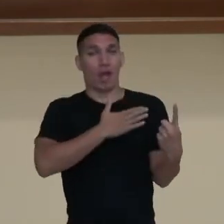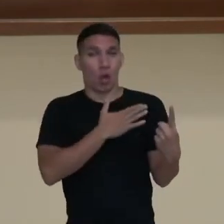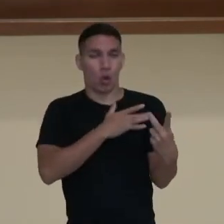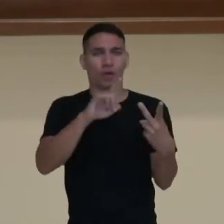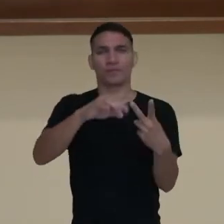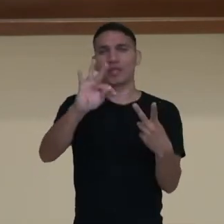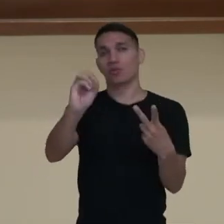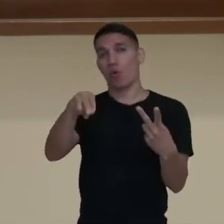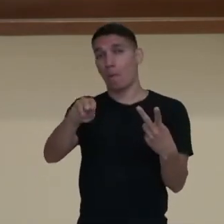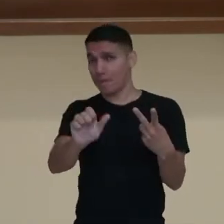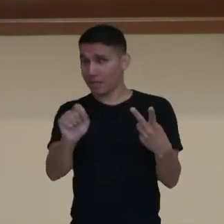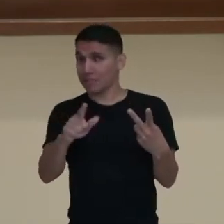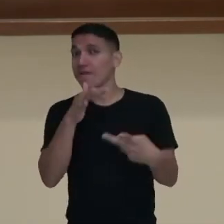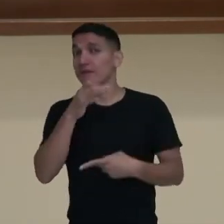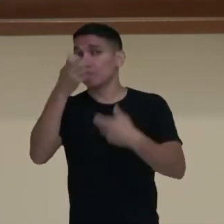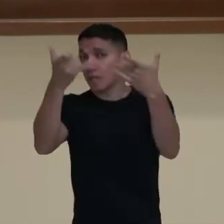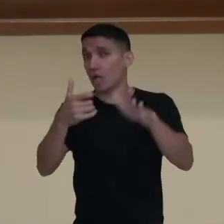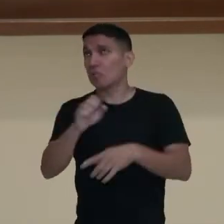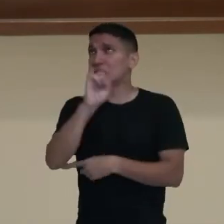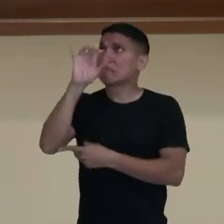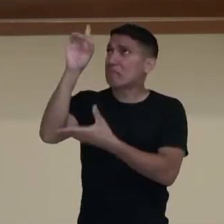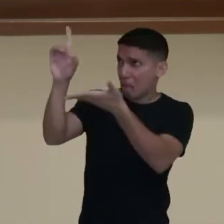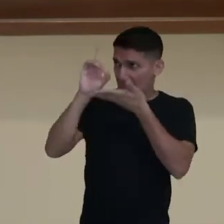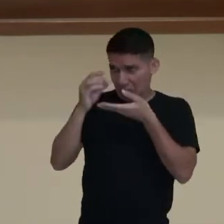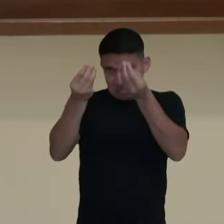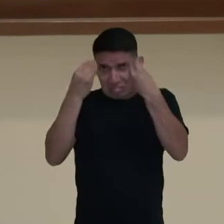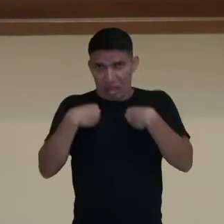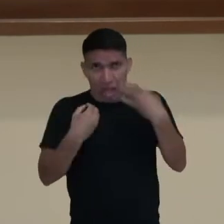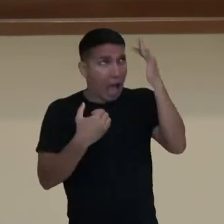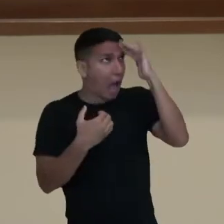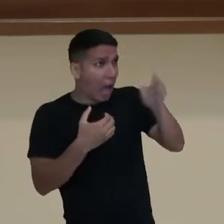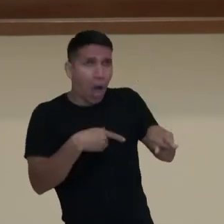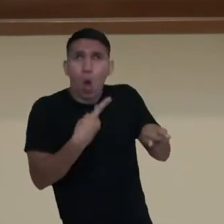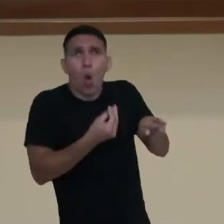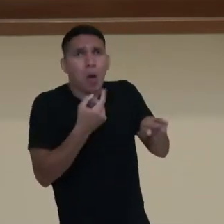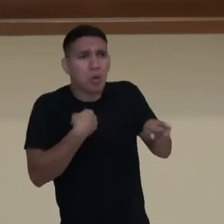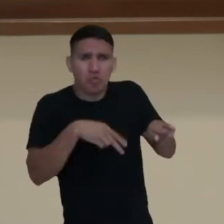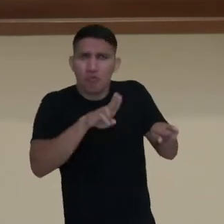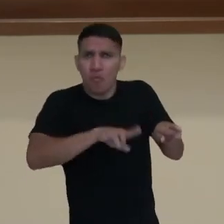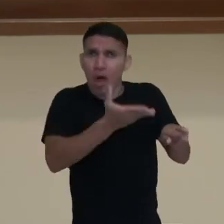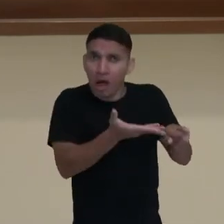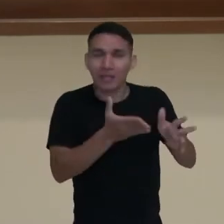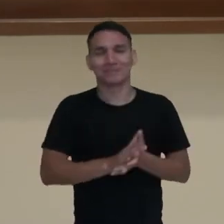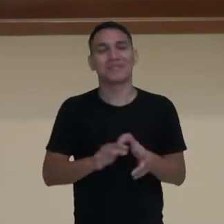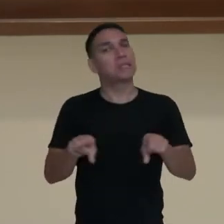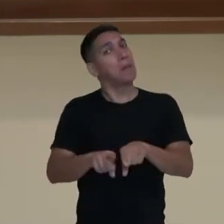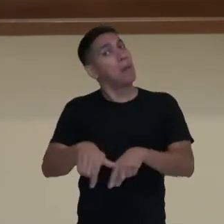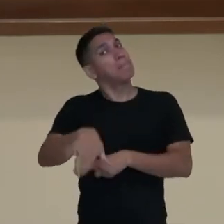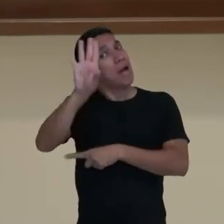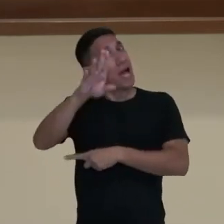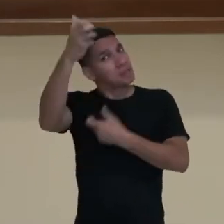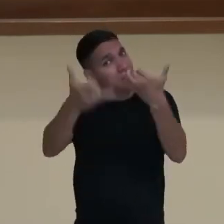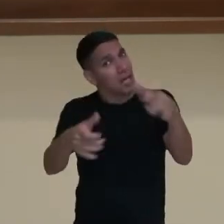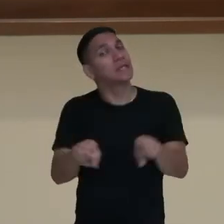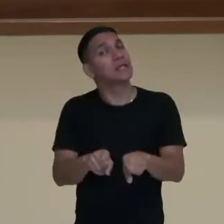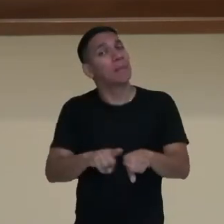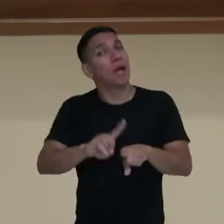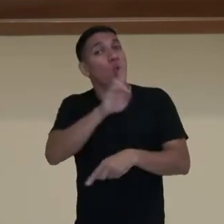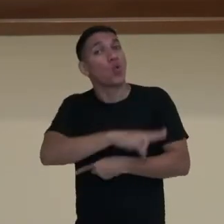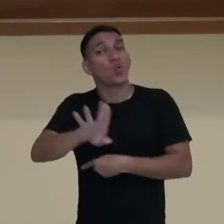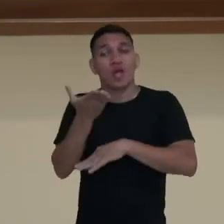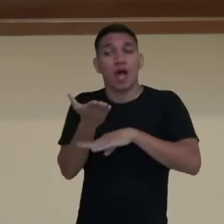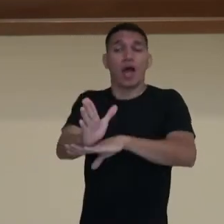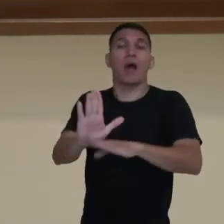Deus deu a razão a nós, como que eu não vou utilizá-la, né? E digo mais, diziam eles, né? Vou utilizá-las a favor da